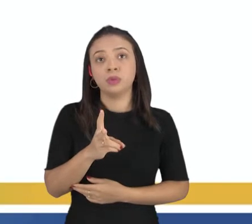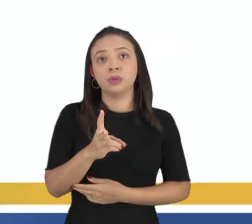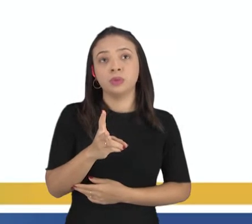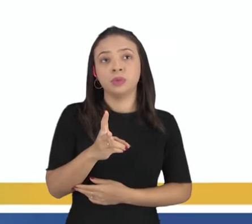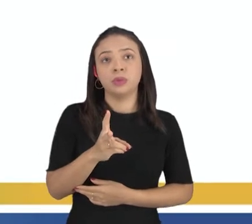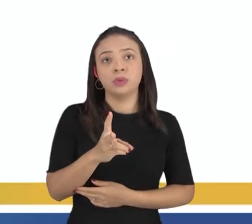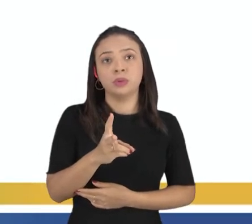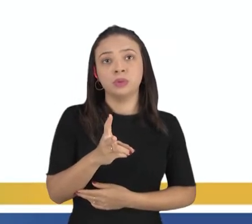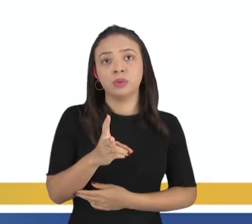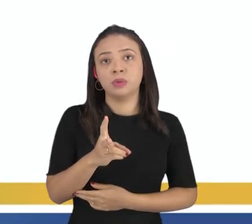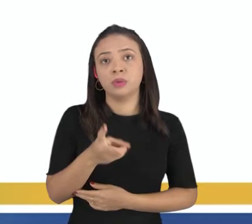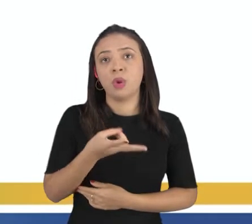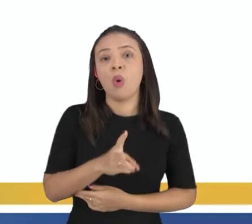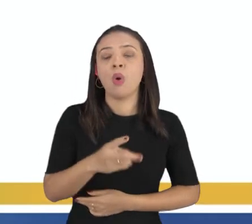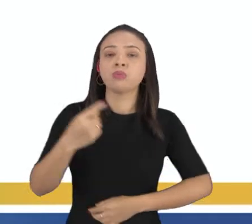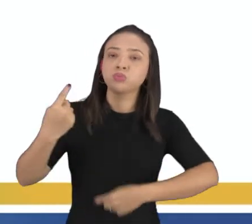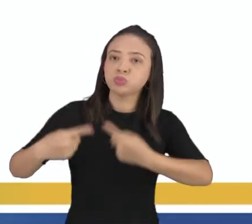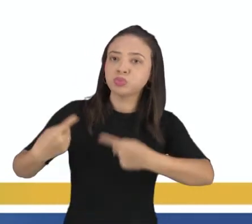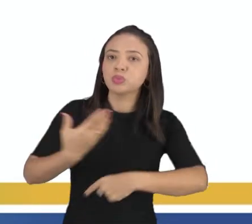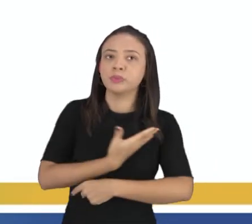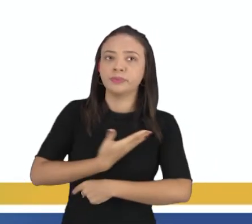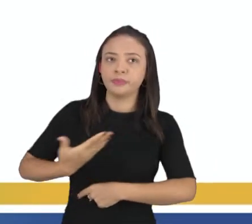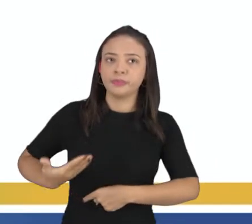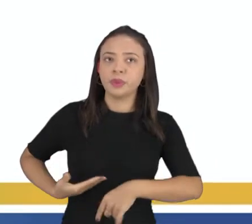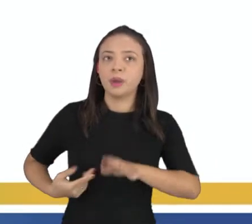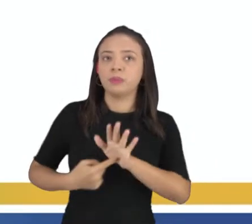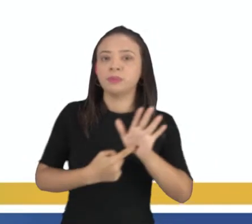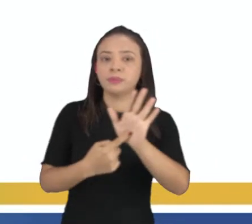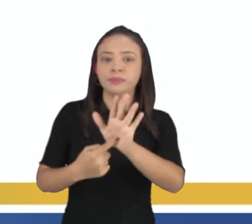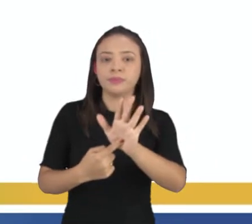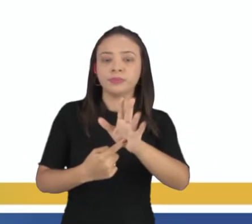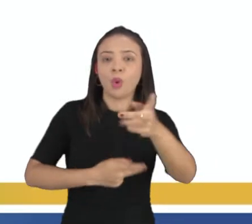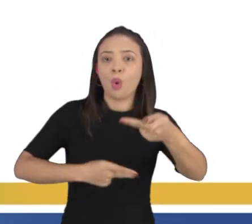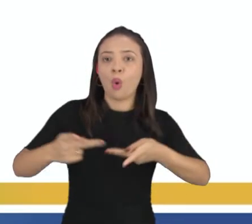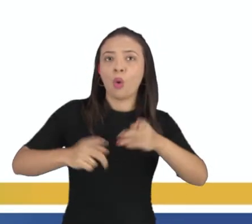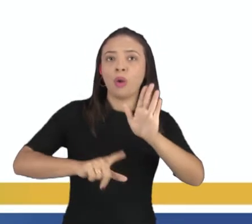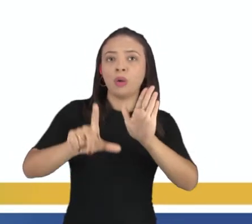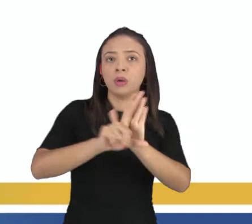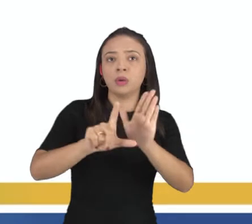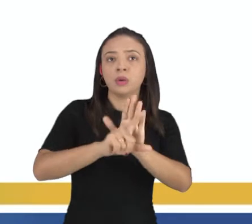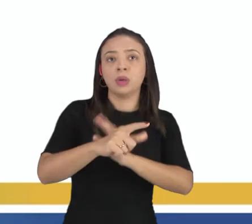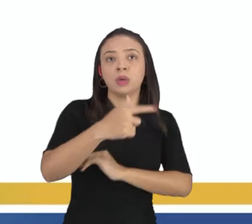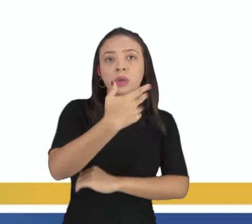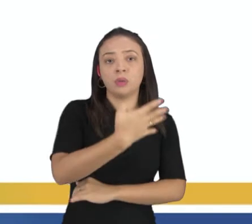histórica política pública, apresentamos o projeto de lei número